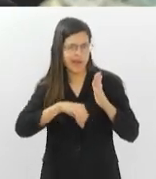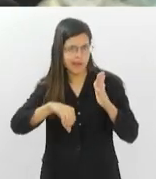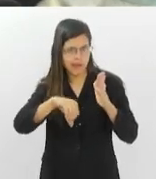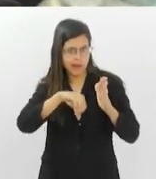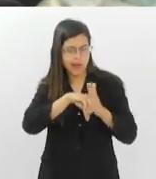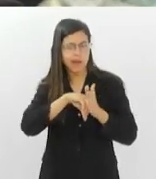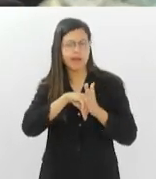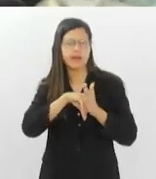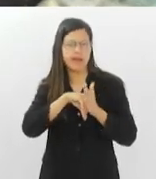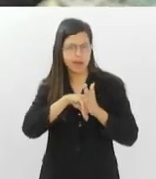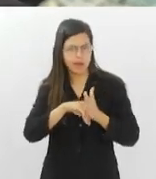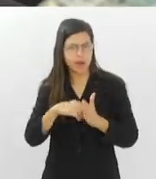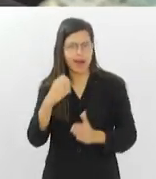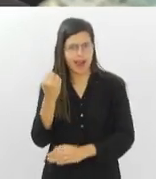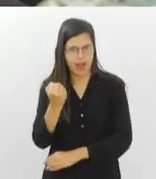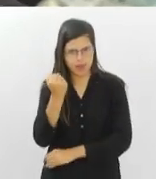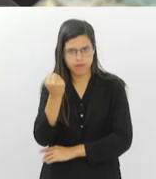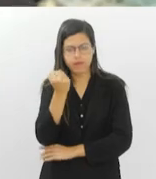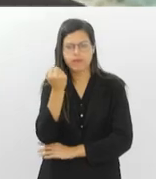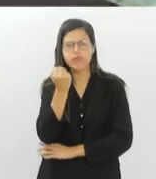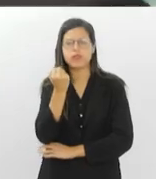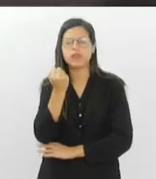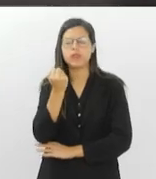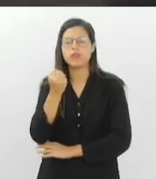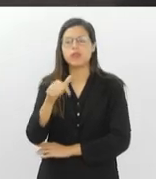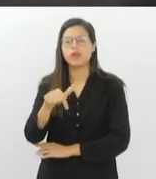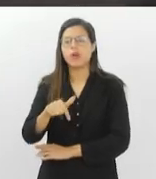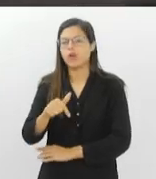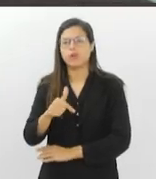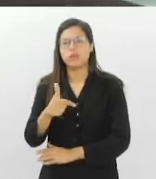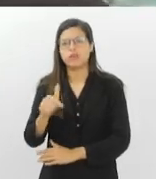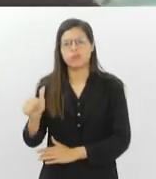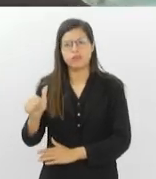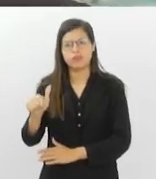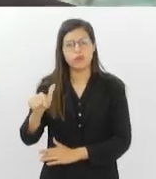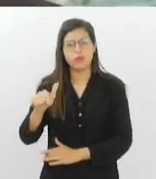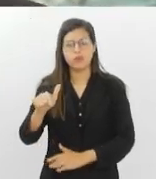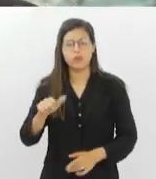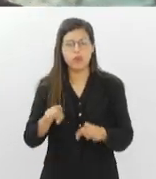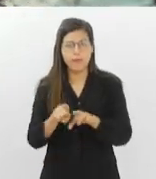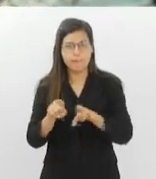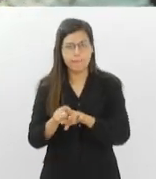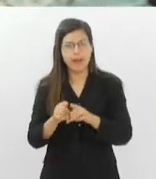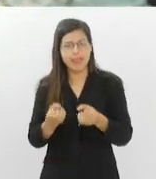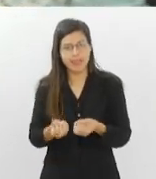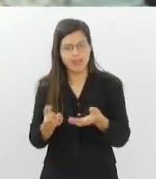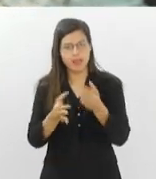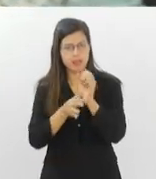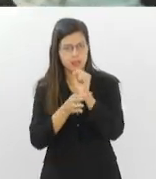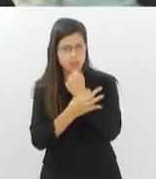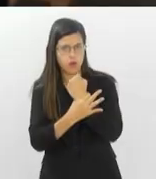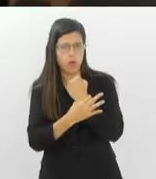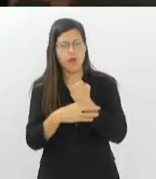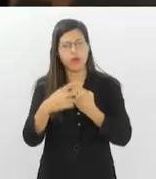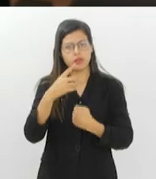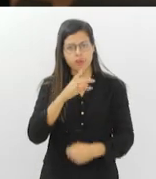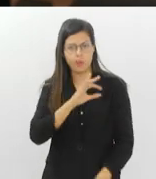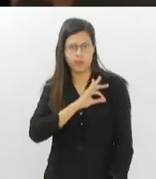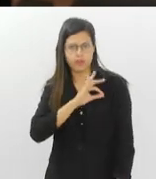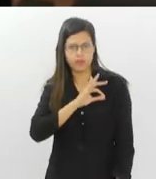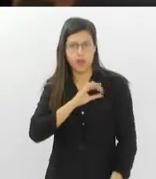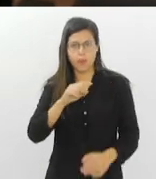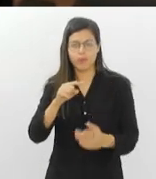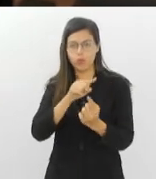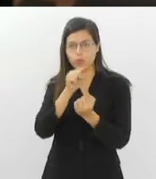que chocam a população. Por outro lado, também conferem segurança para a autoridade policial. O objetivo da